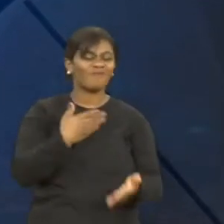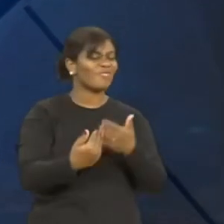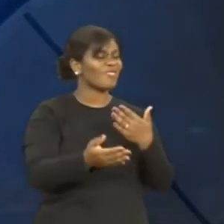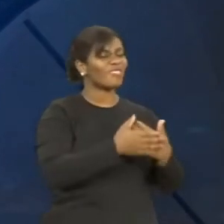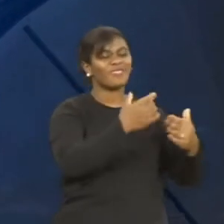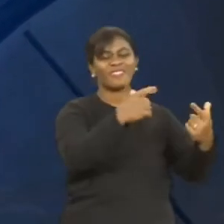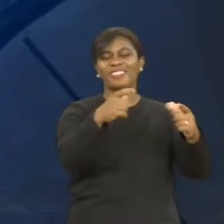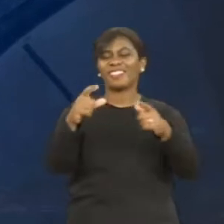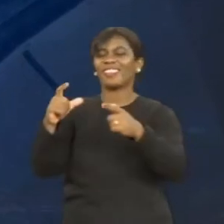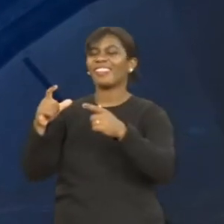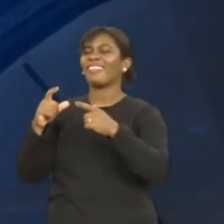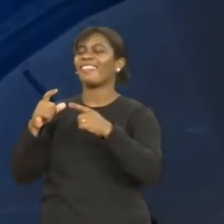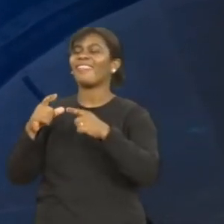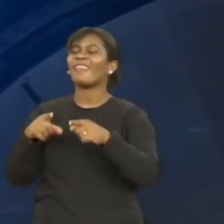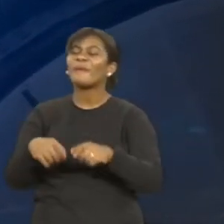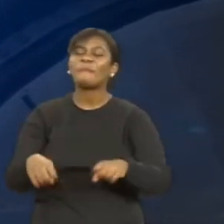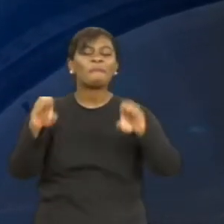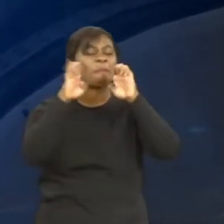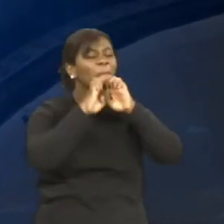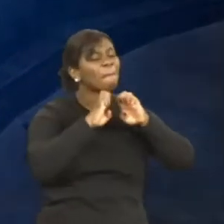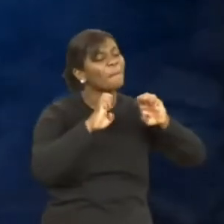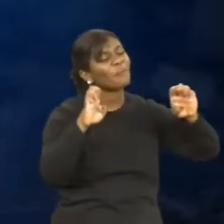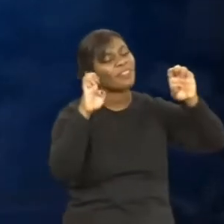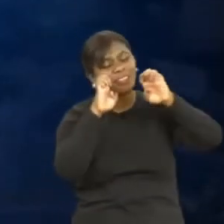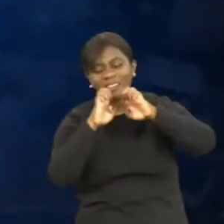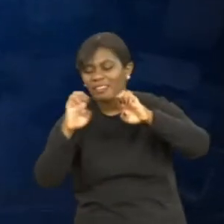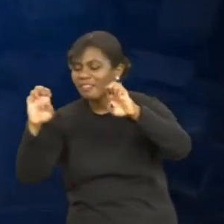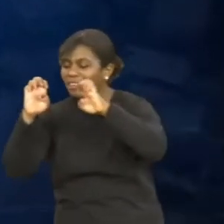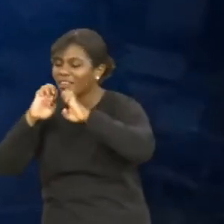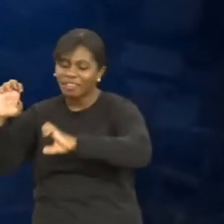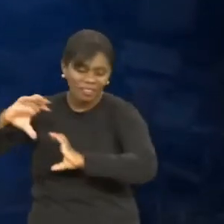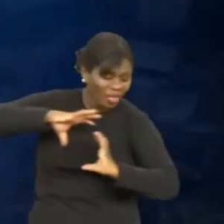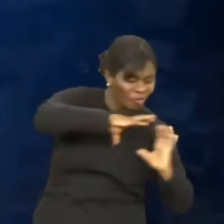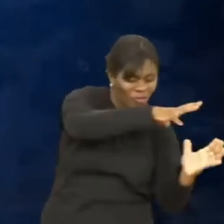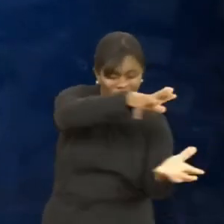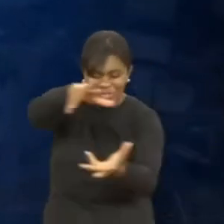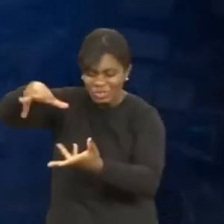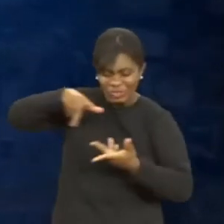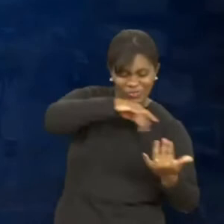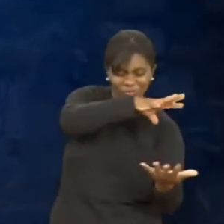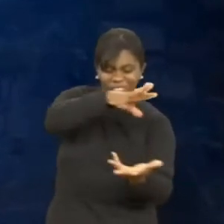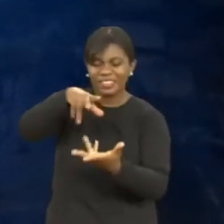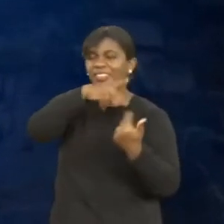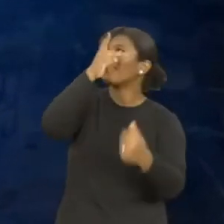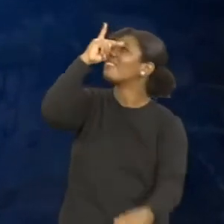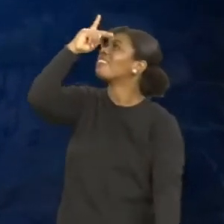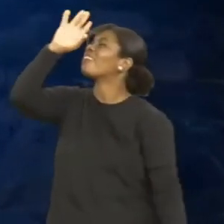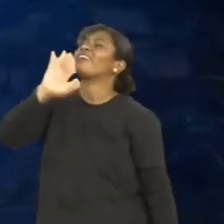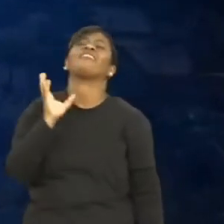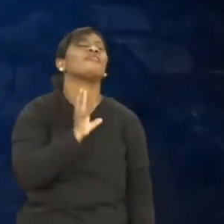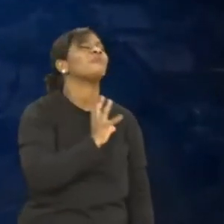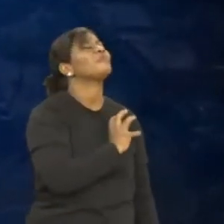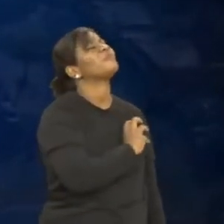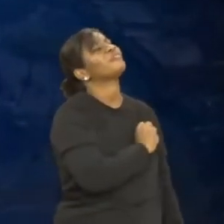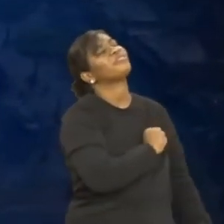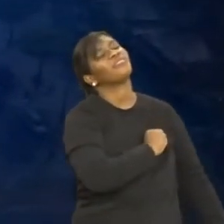for. E levar até os confins da terra. E levar até os confins da terra. O